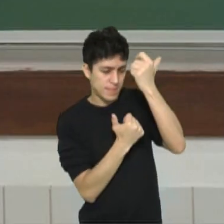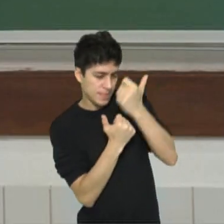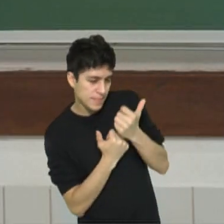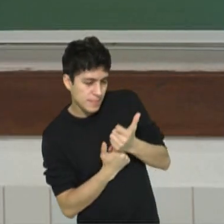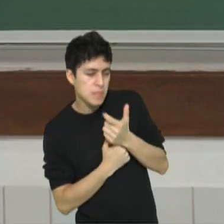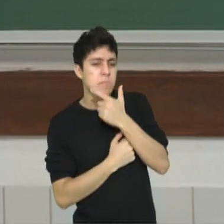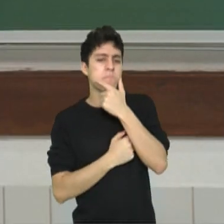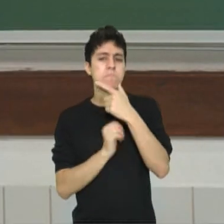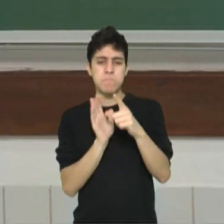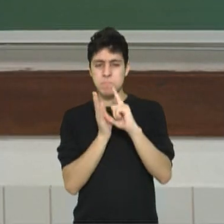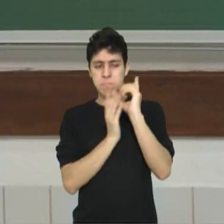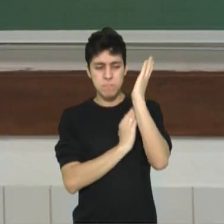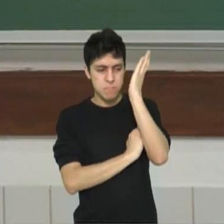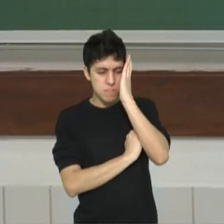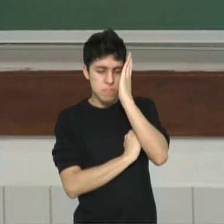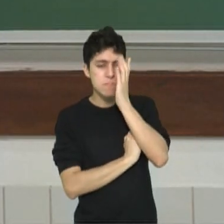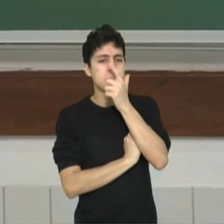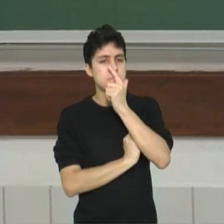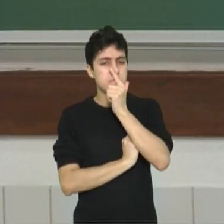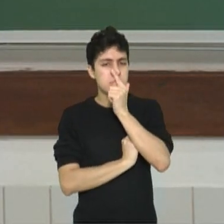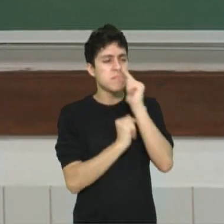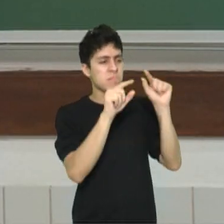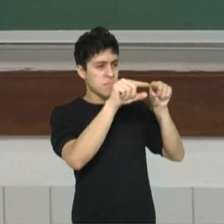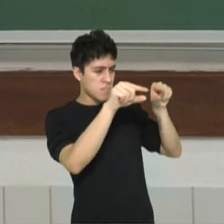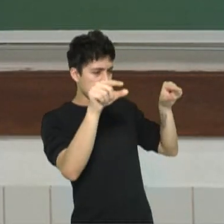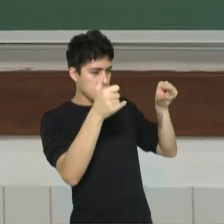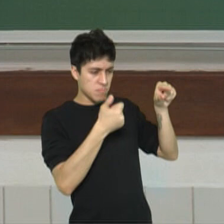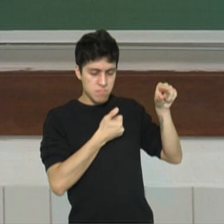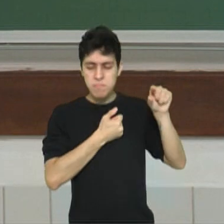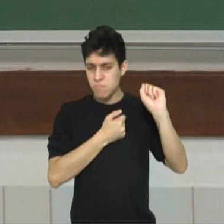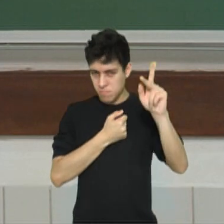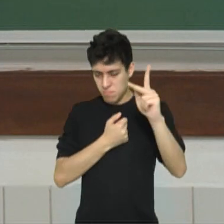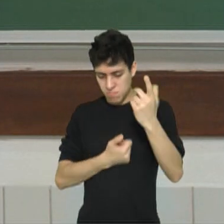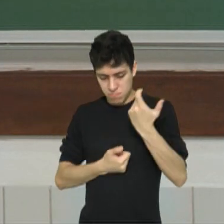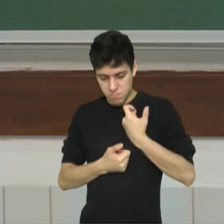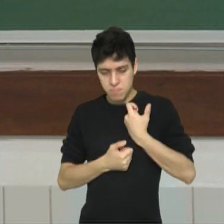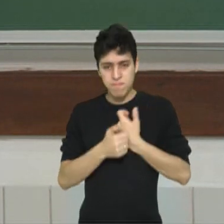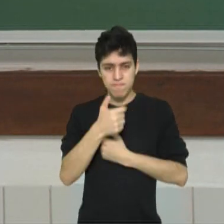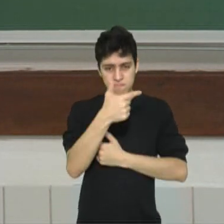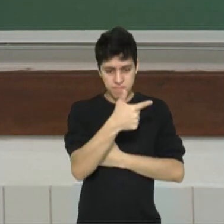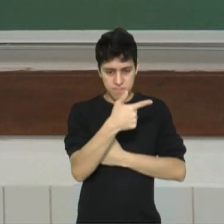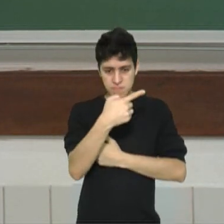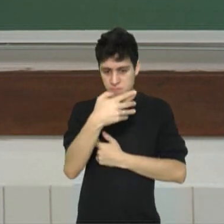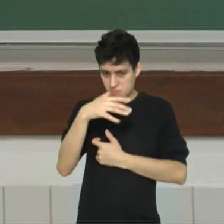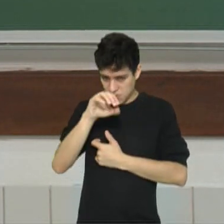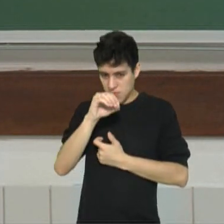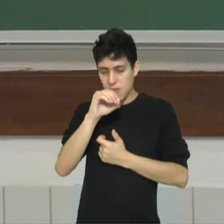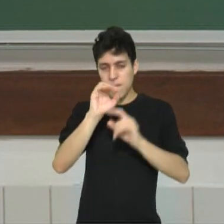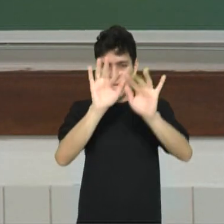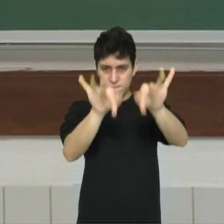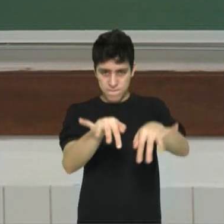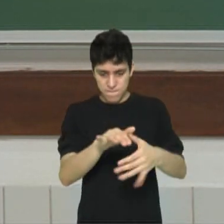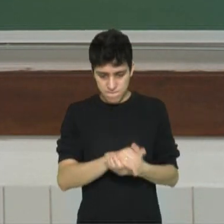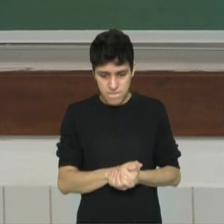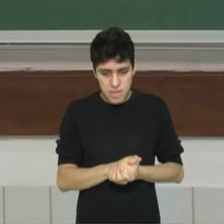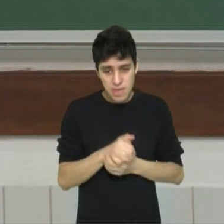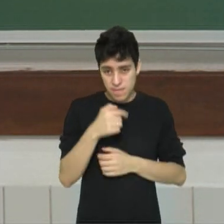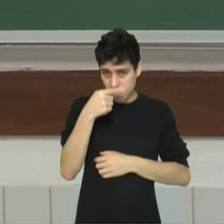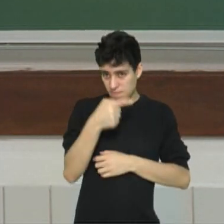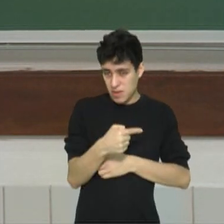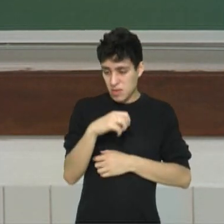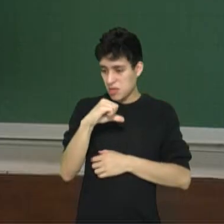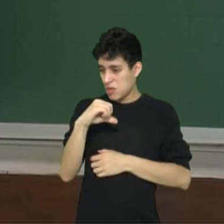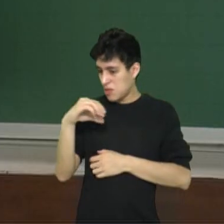dados que a gente já conseguiu, né? Respondendo a letra A. 240, que é a posição final,